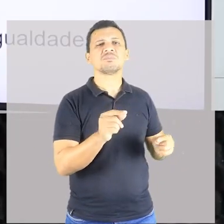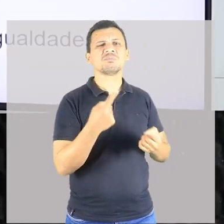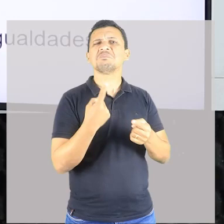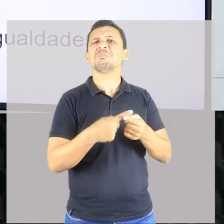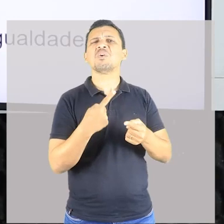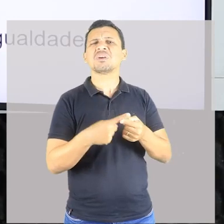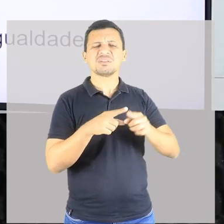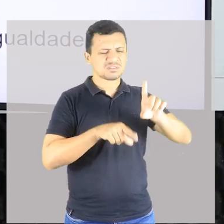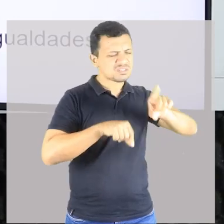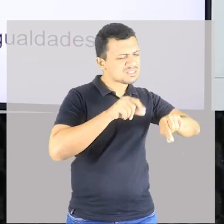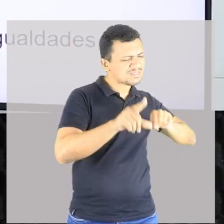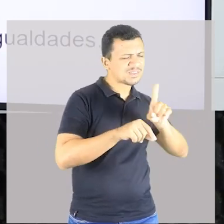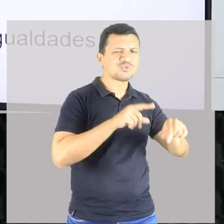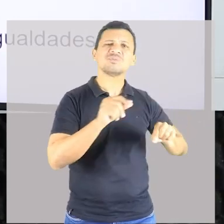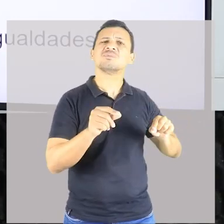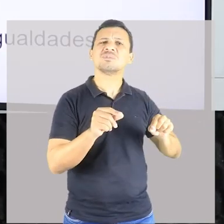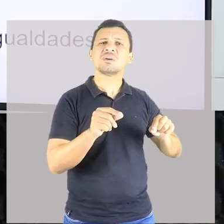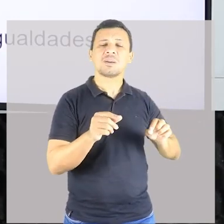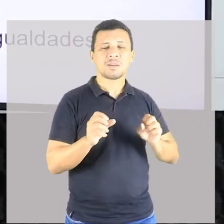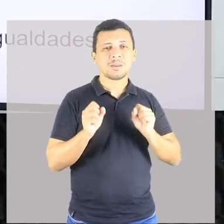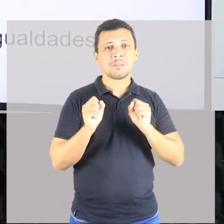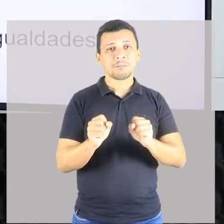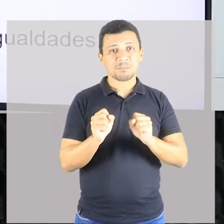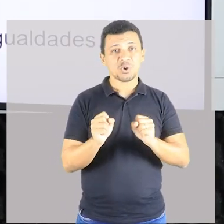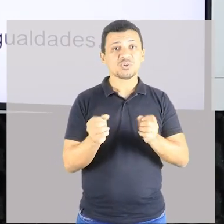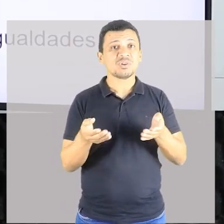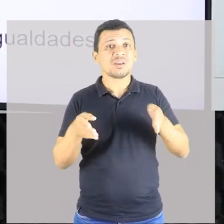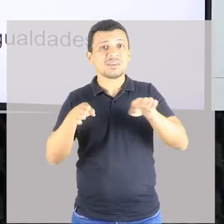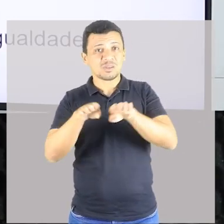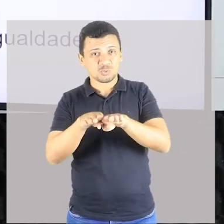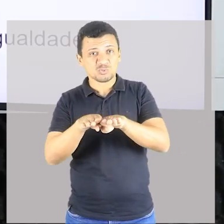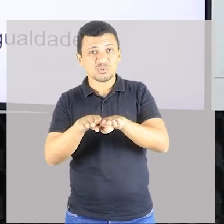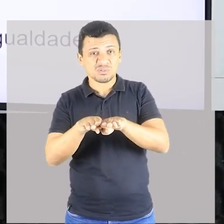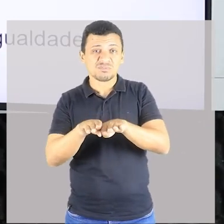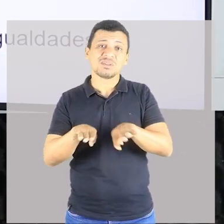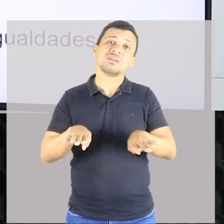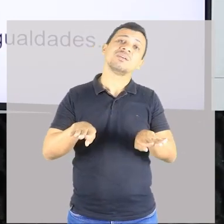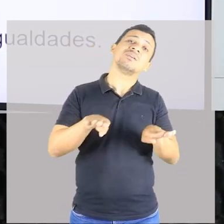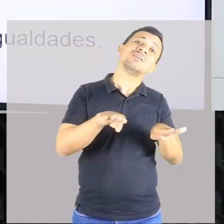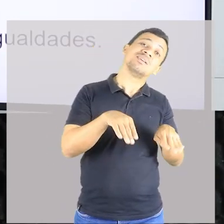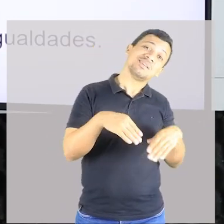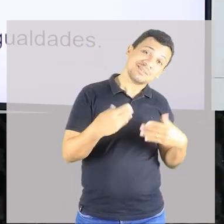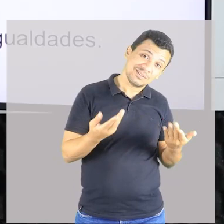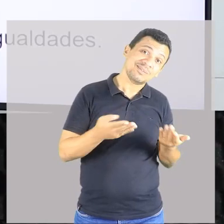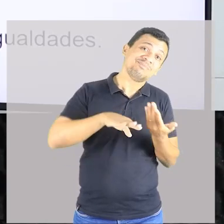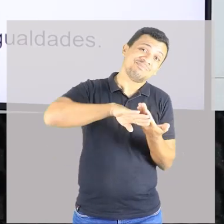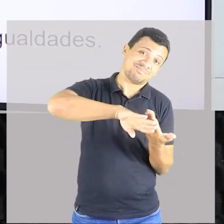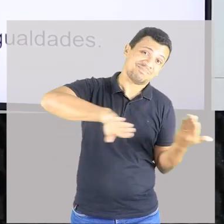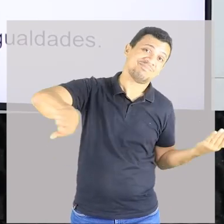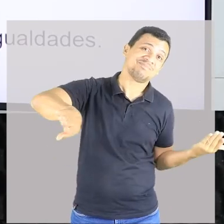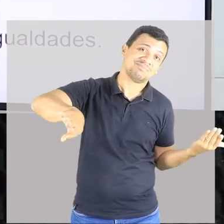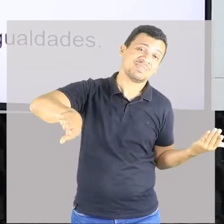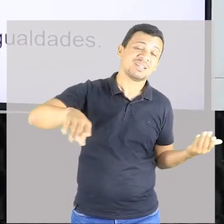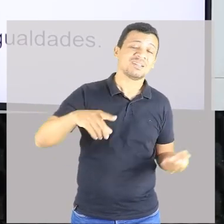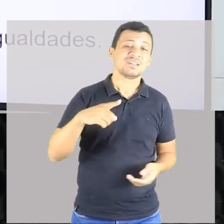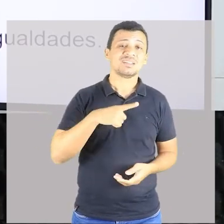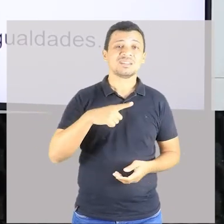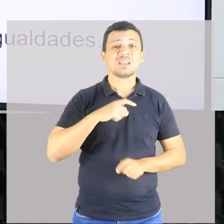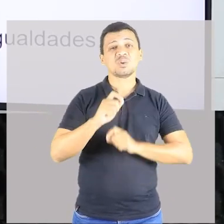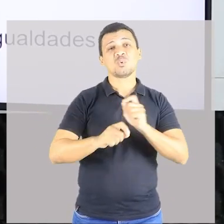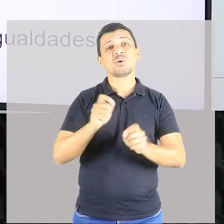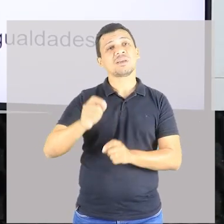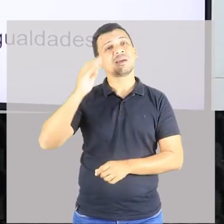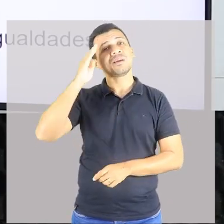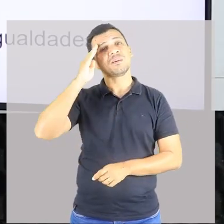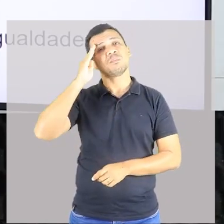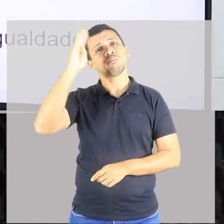Por quê? Porque ela, ao mesmo tempo, pode incluir, mas também pode excluir. E existe um elemento central que gira